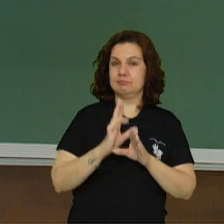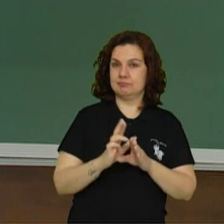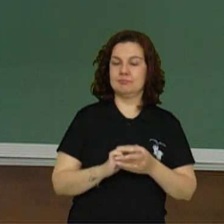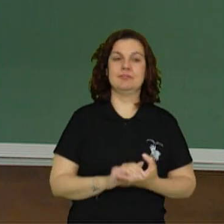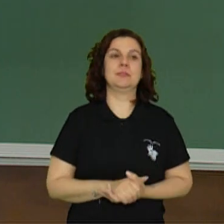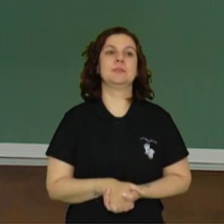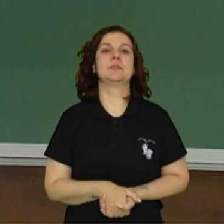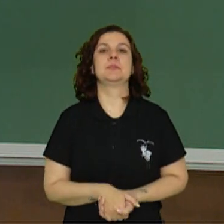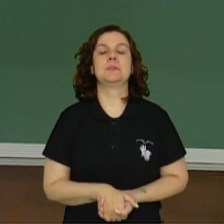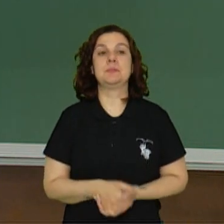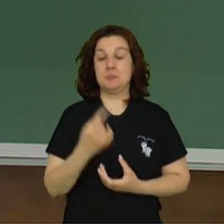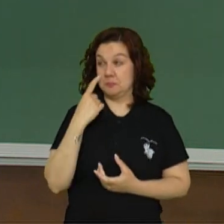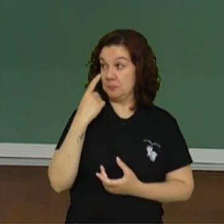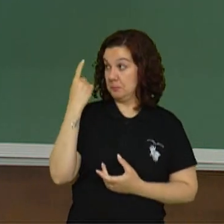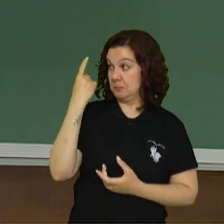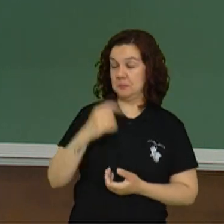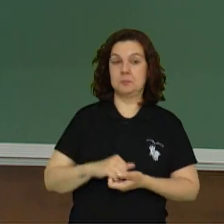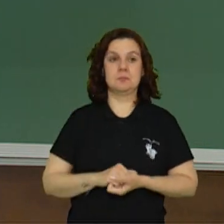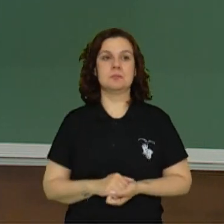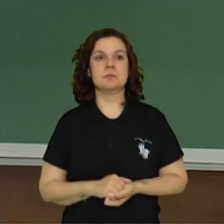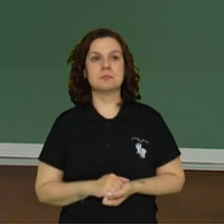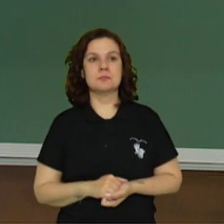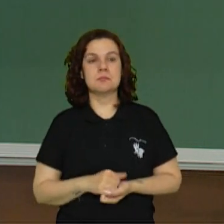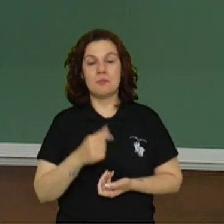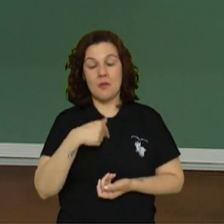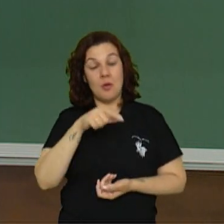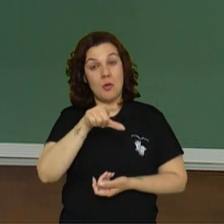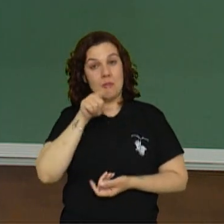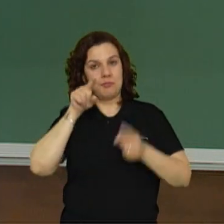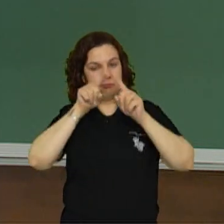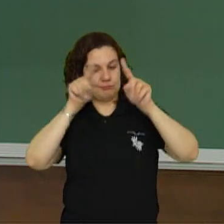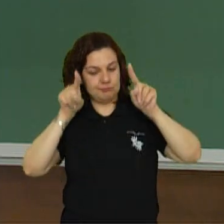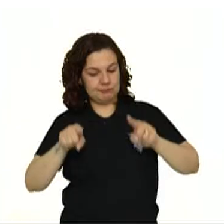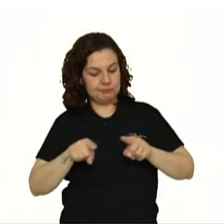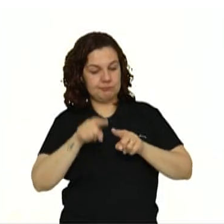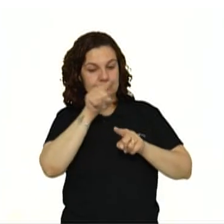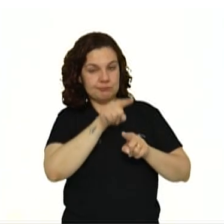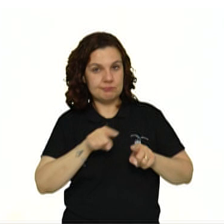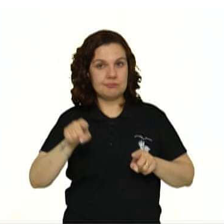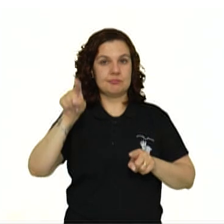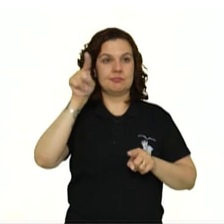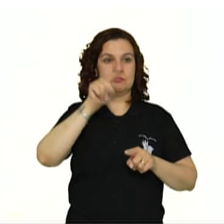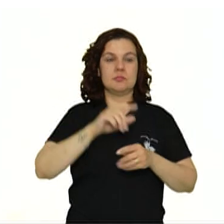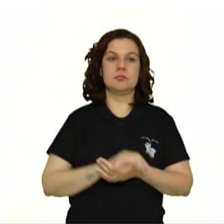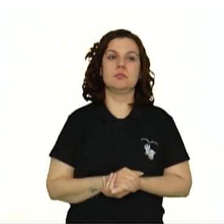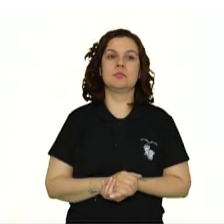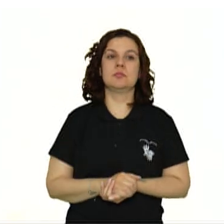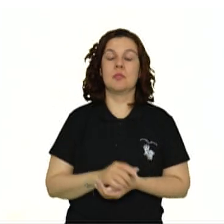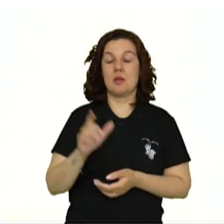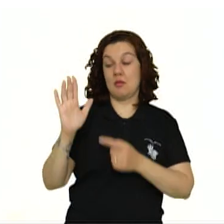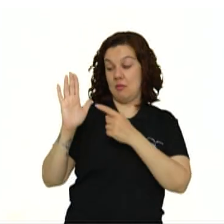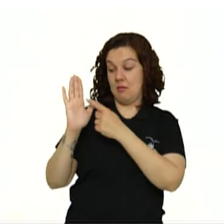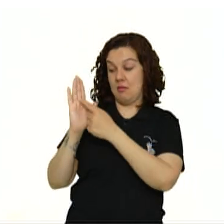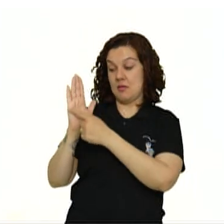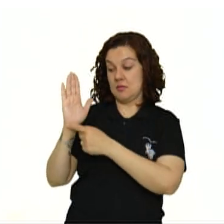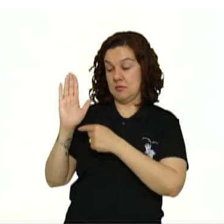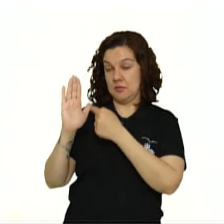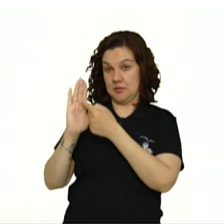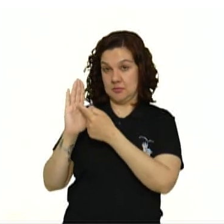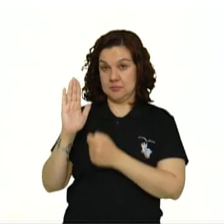exercício, tá? Veja aqui. Eu preferi fazer um esqueminha. A circunferência